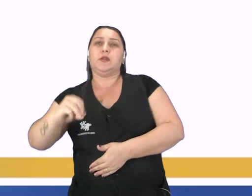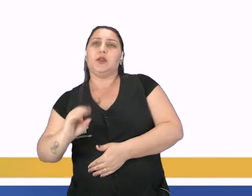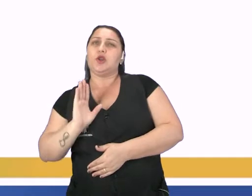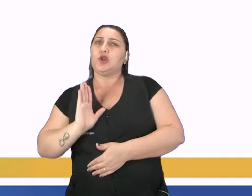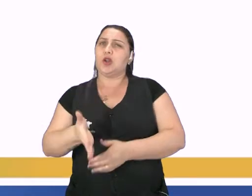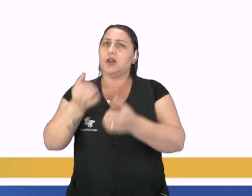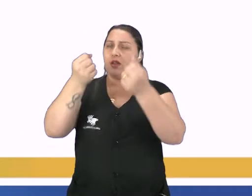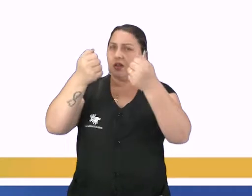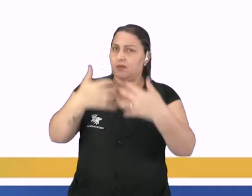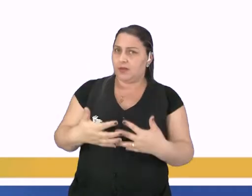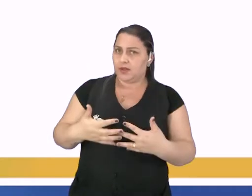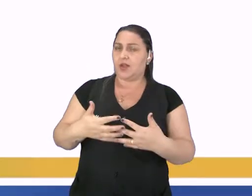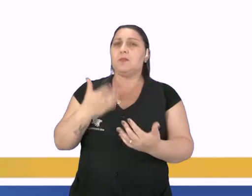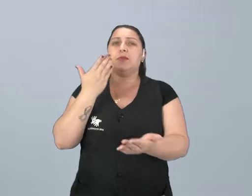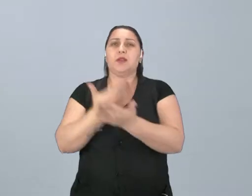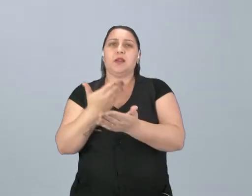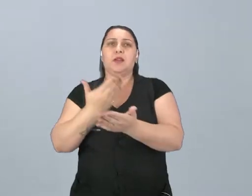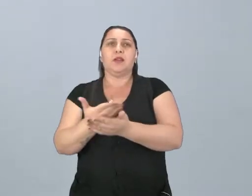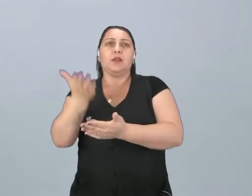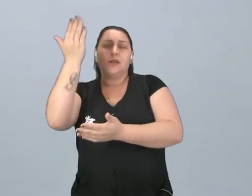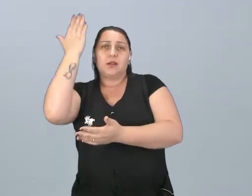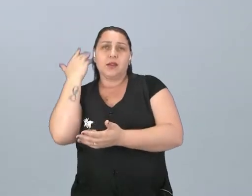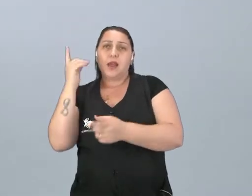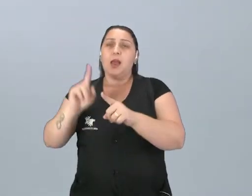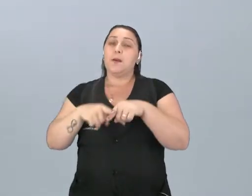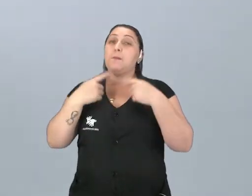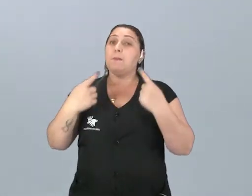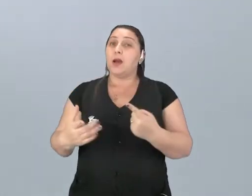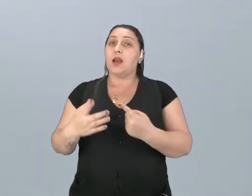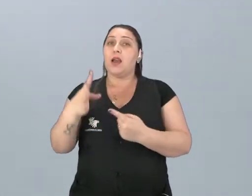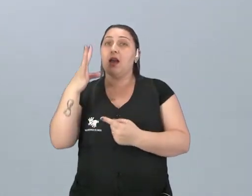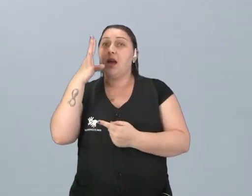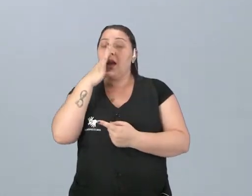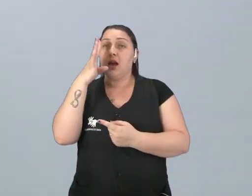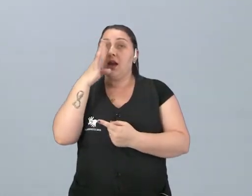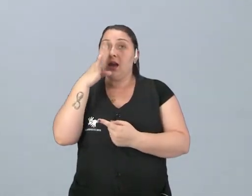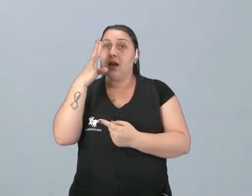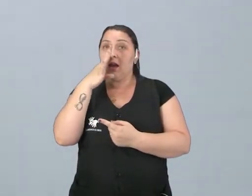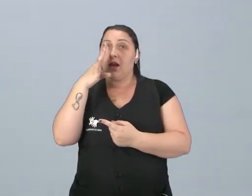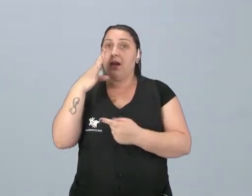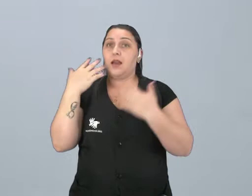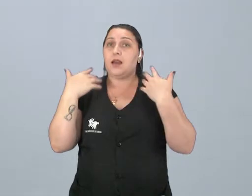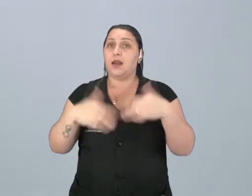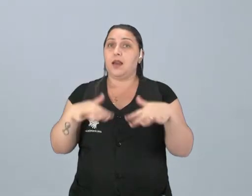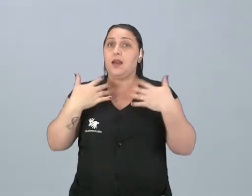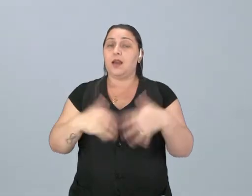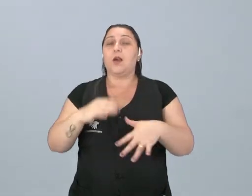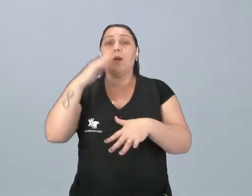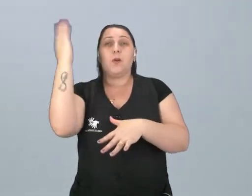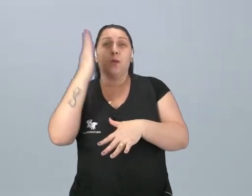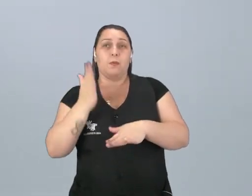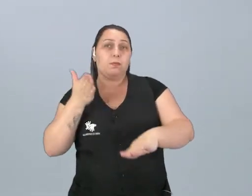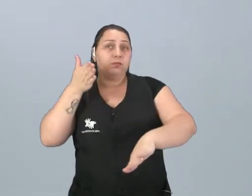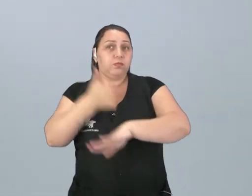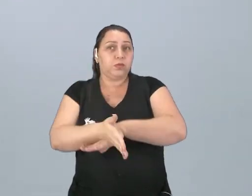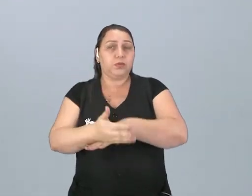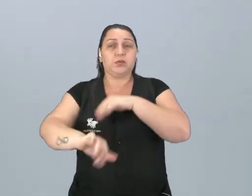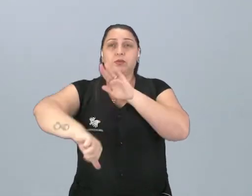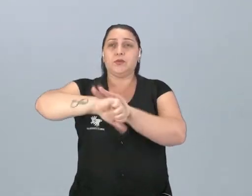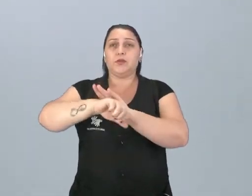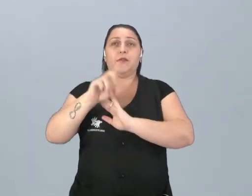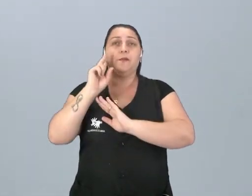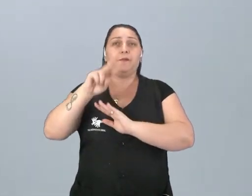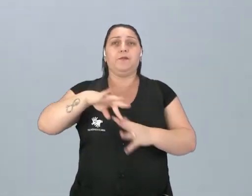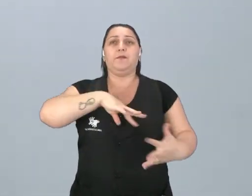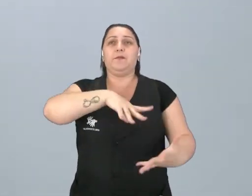já discutiu aqui em aulas passadas. Mas foi absurdo como essa crise atingiu o Brasil, como a gente viu lá na globalização, o